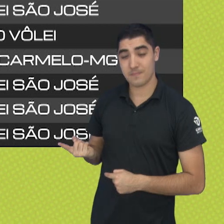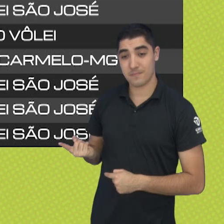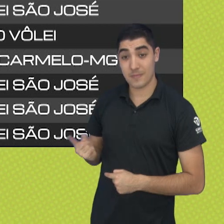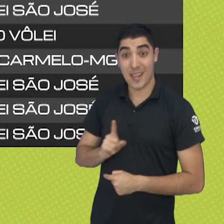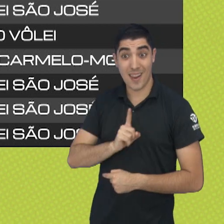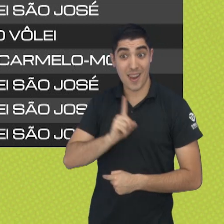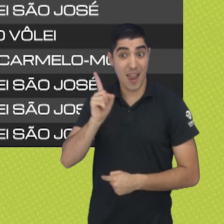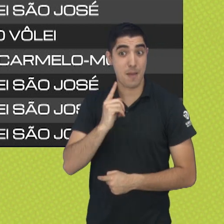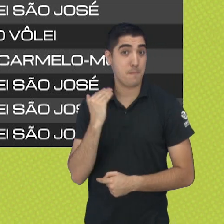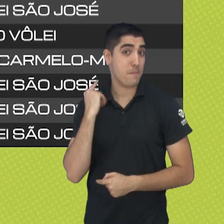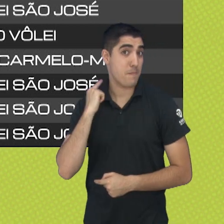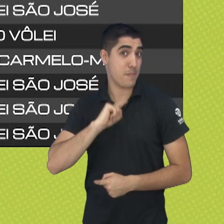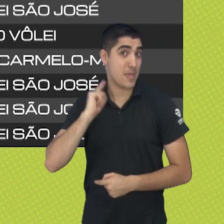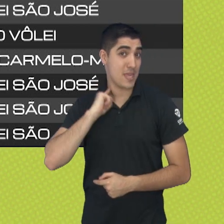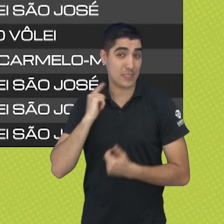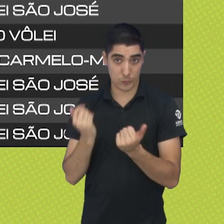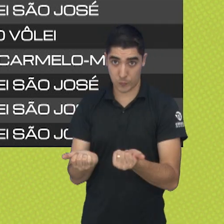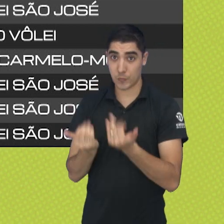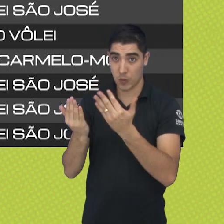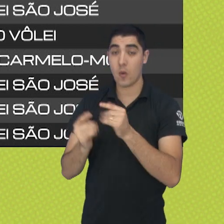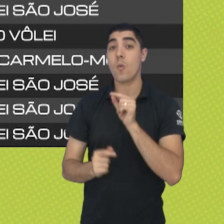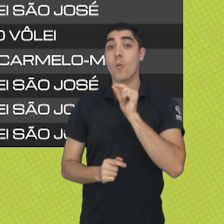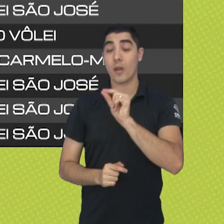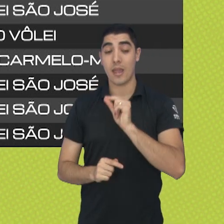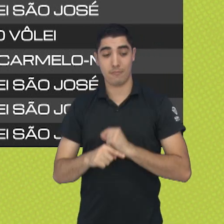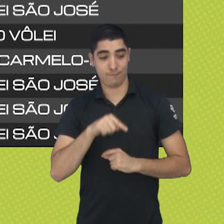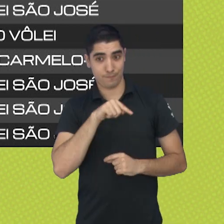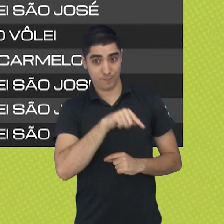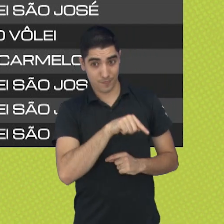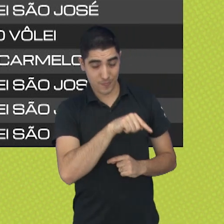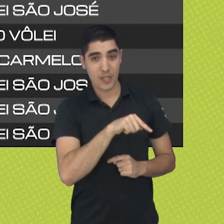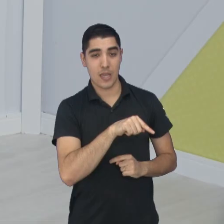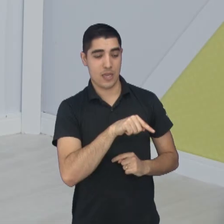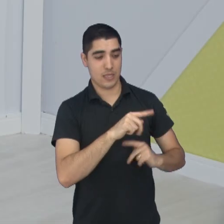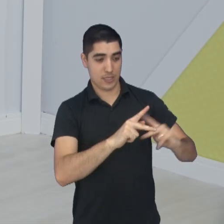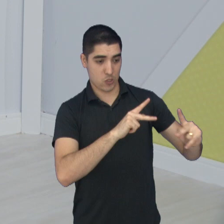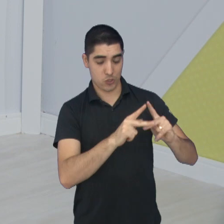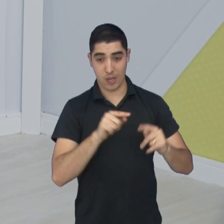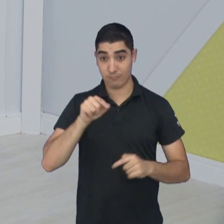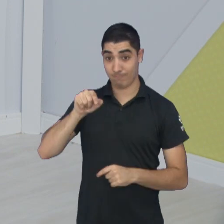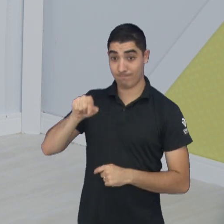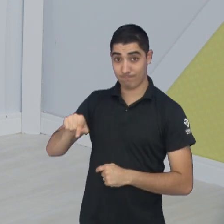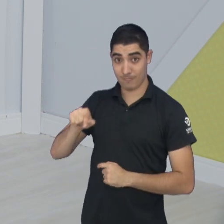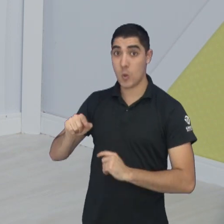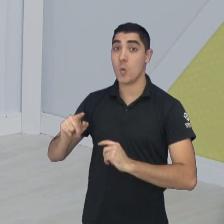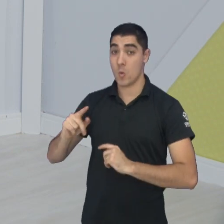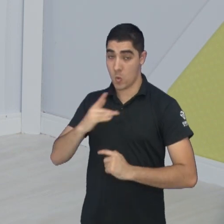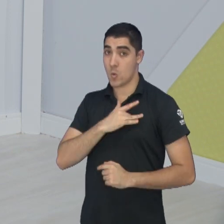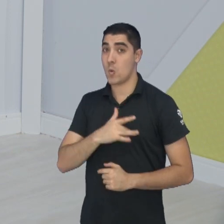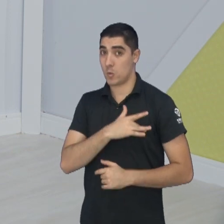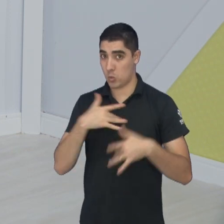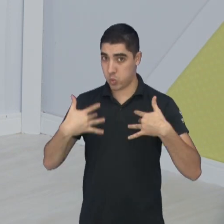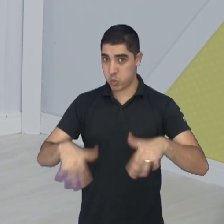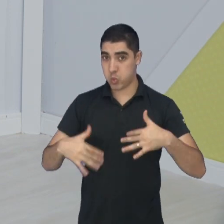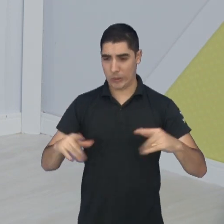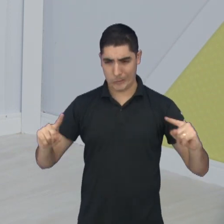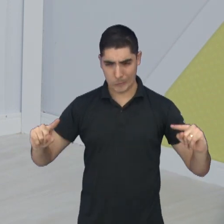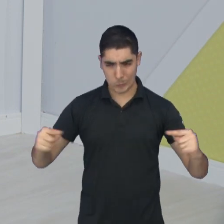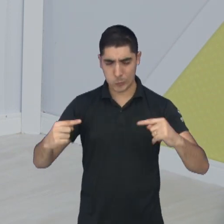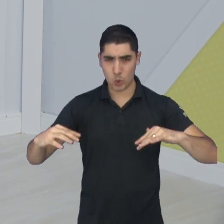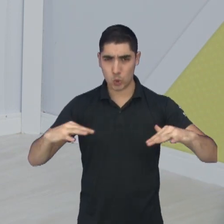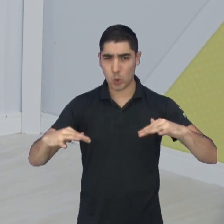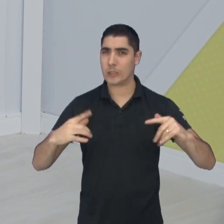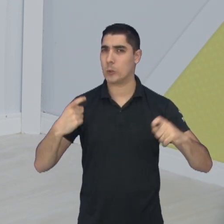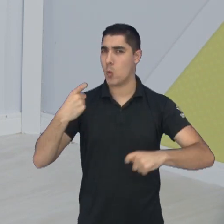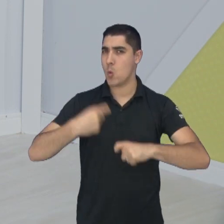Minas Gerais. Teremos Cruzeiro e Farmacon de Vôlei, como o Brunão disse, nesse momento é uma final antecipada, vai ser de arrepiar esse jogão aqui na